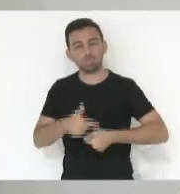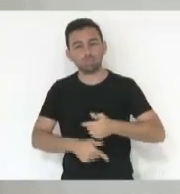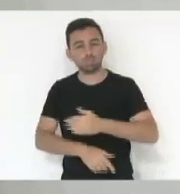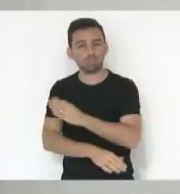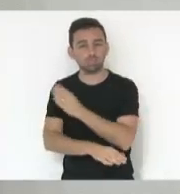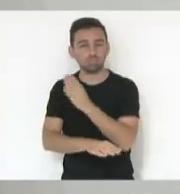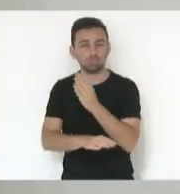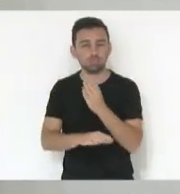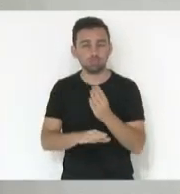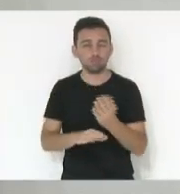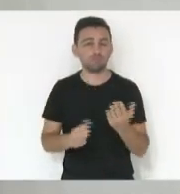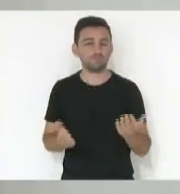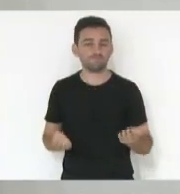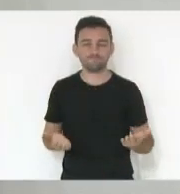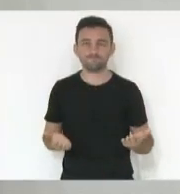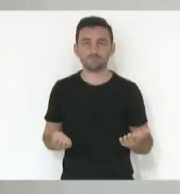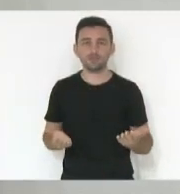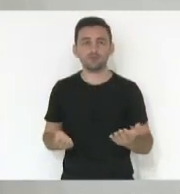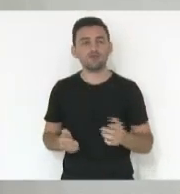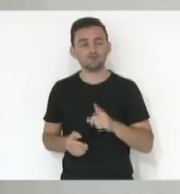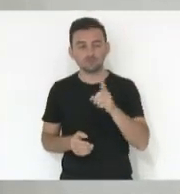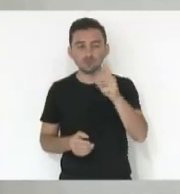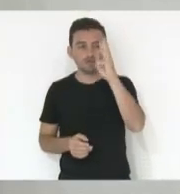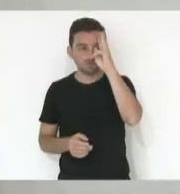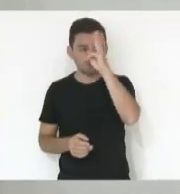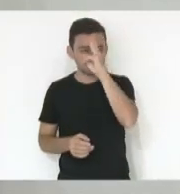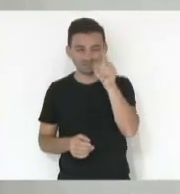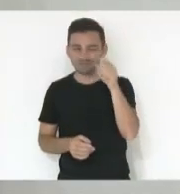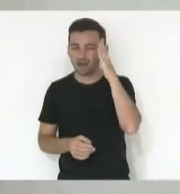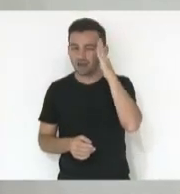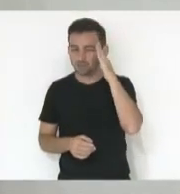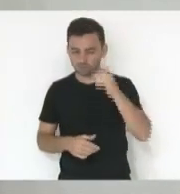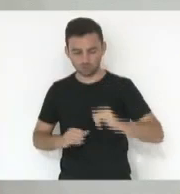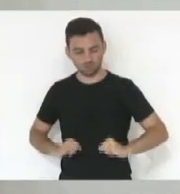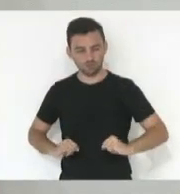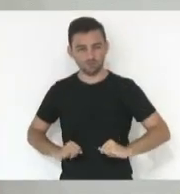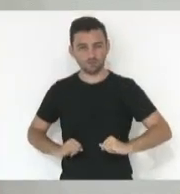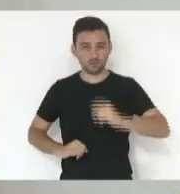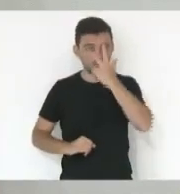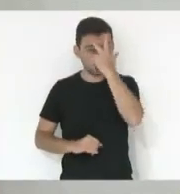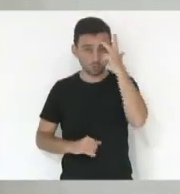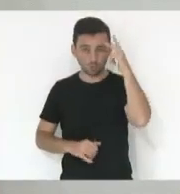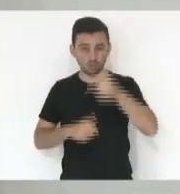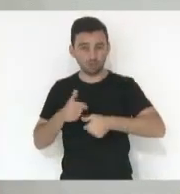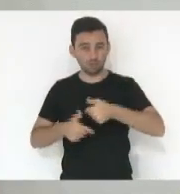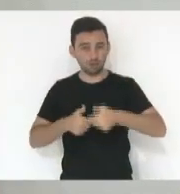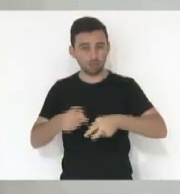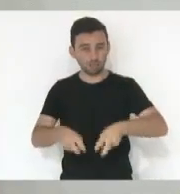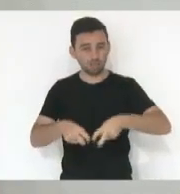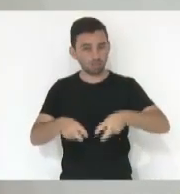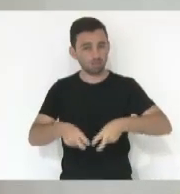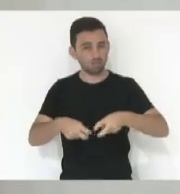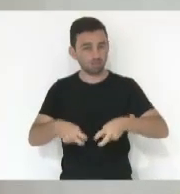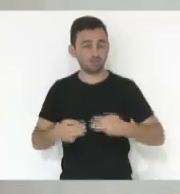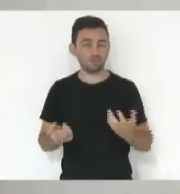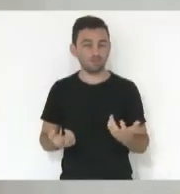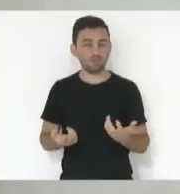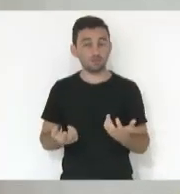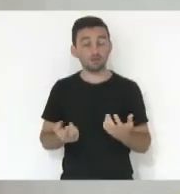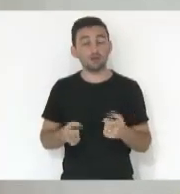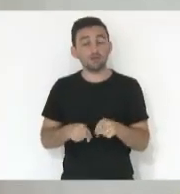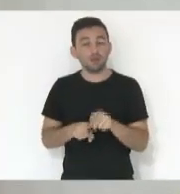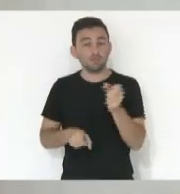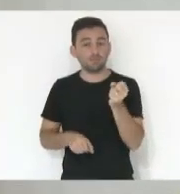Vonney Weber, Vossa Excelência sabe o quanto sofre quem trabalha no setor rural. E a aposentadoria